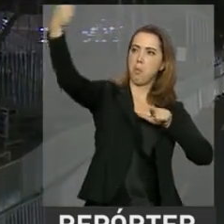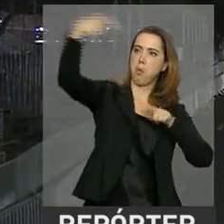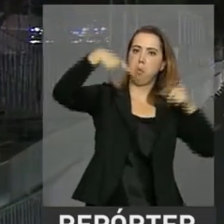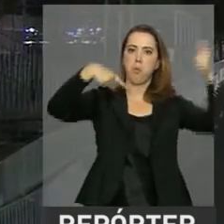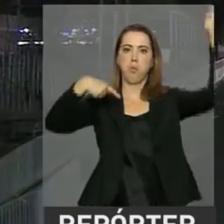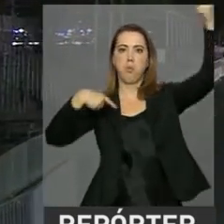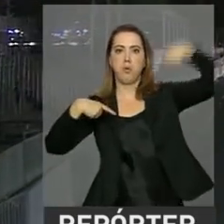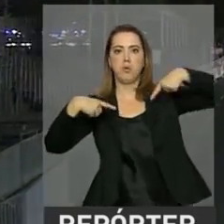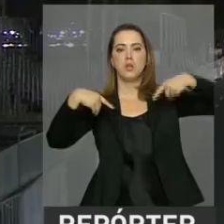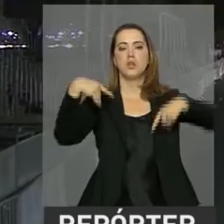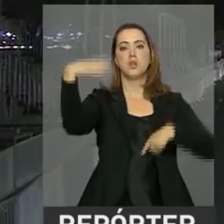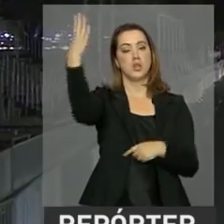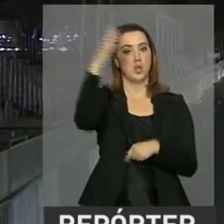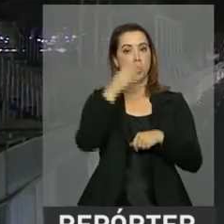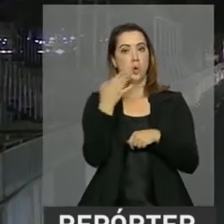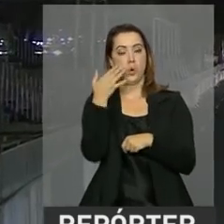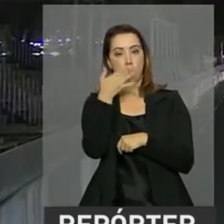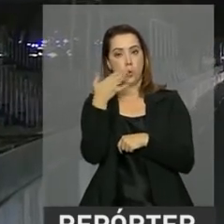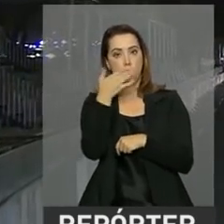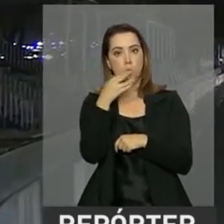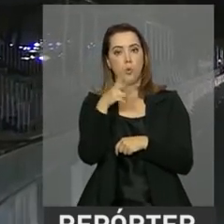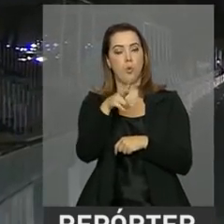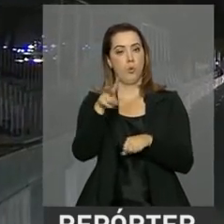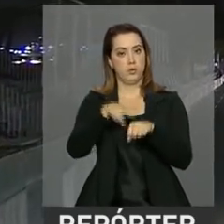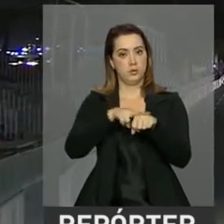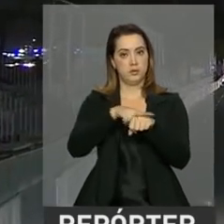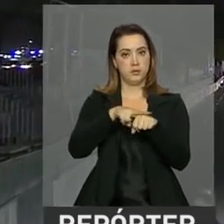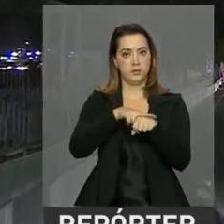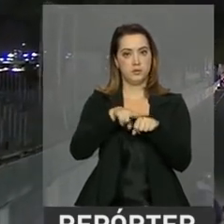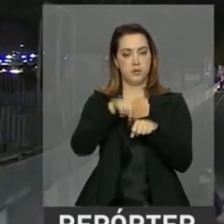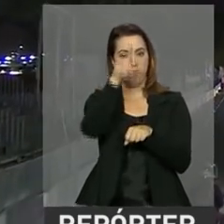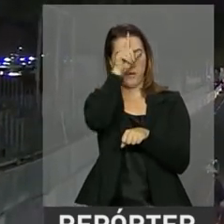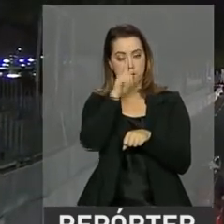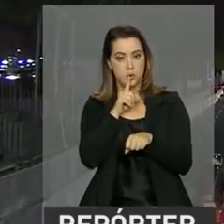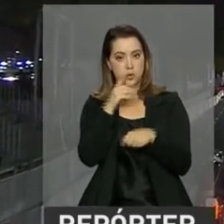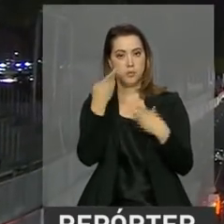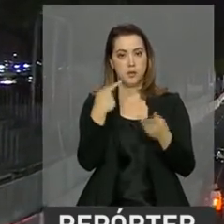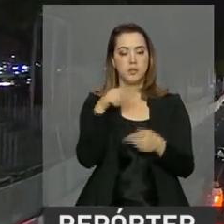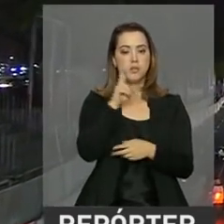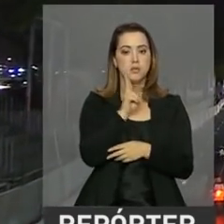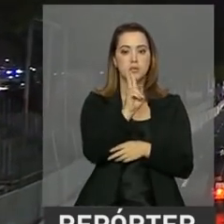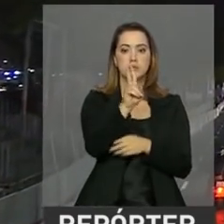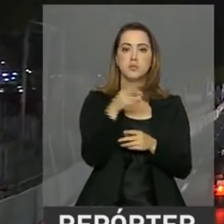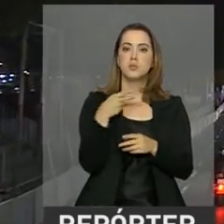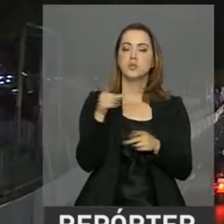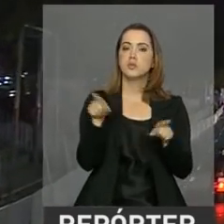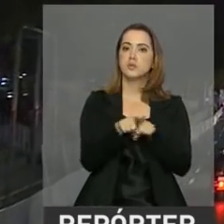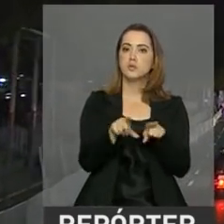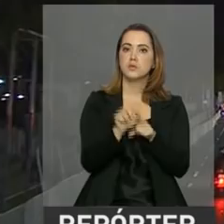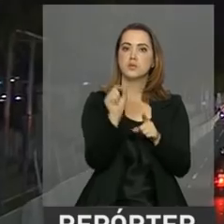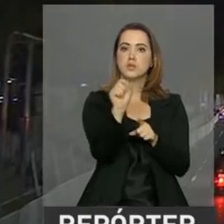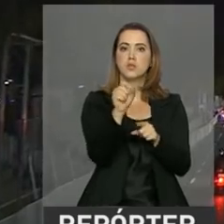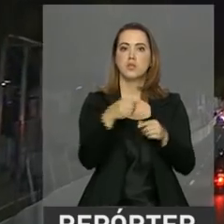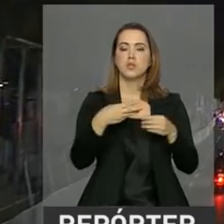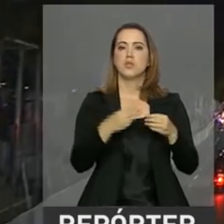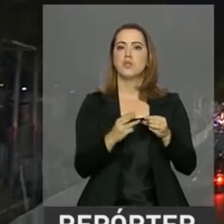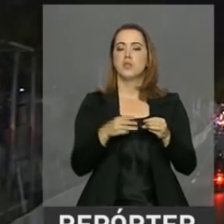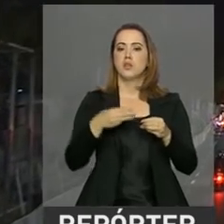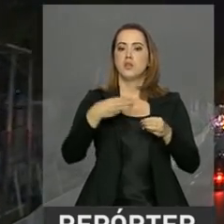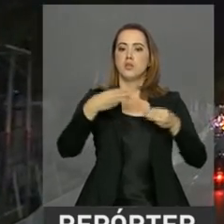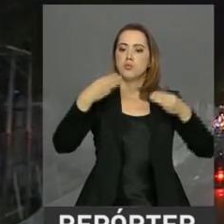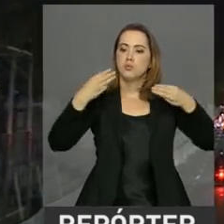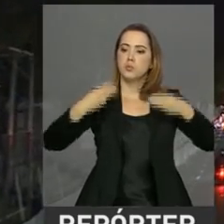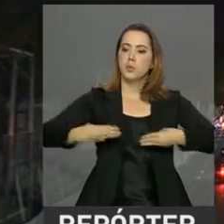com as cores do Brasil, as cores verde e amarela. E também você pode acompanhar que nos prédios dos